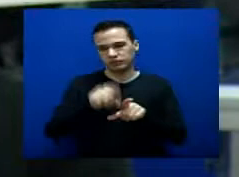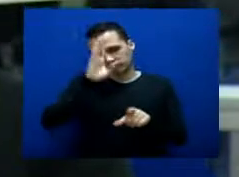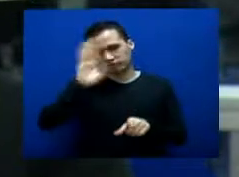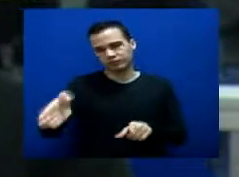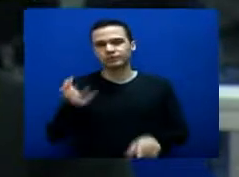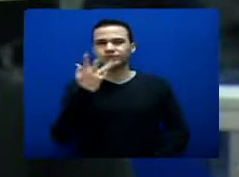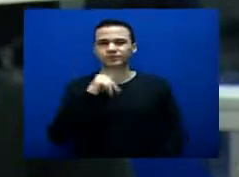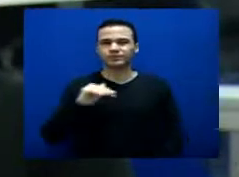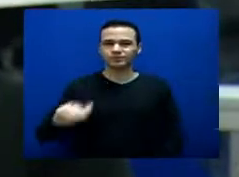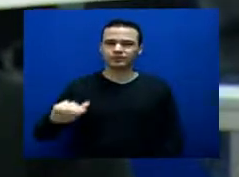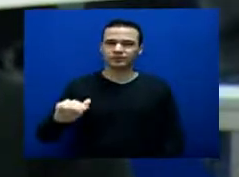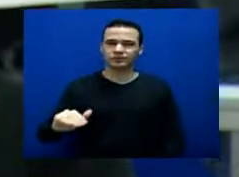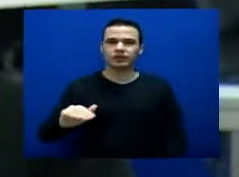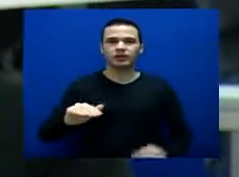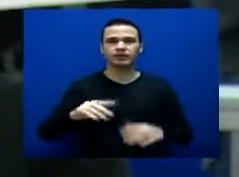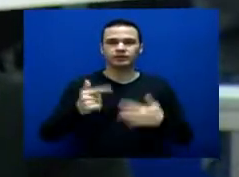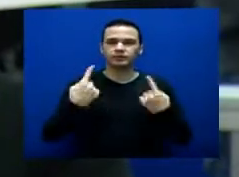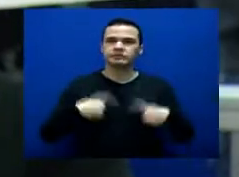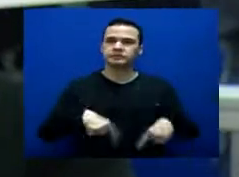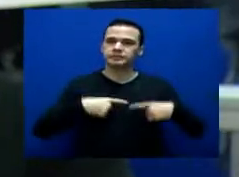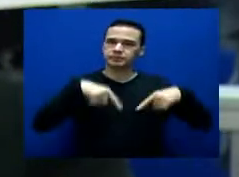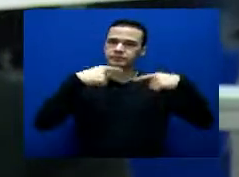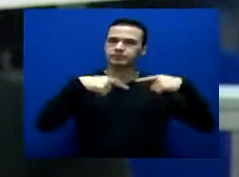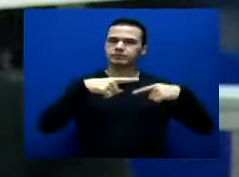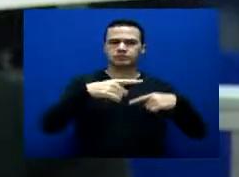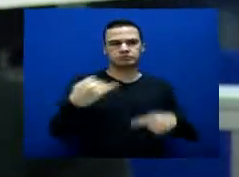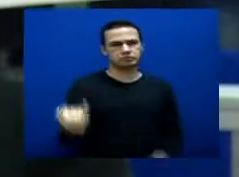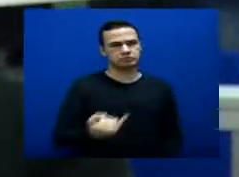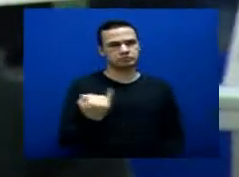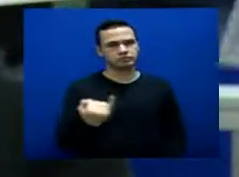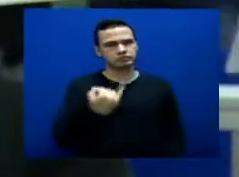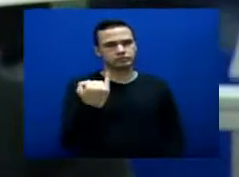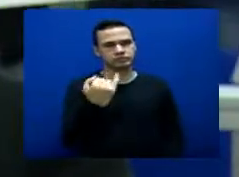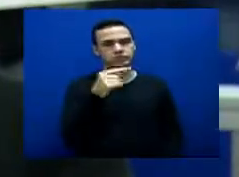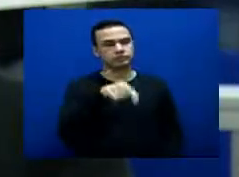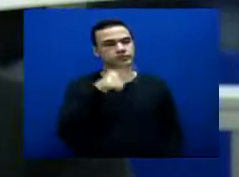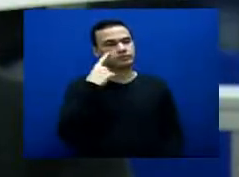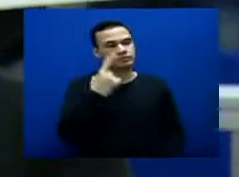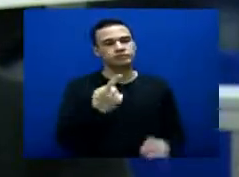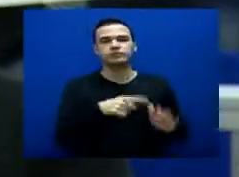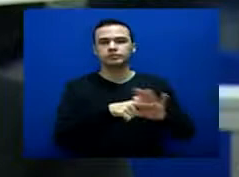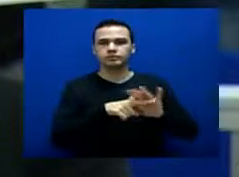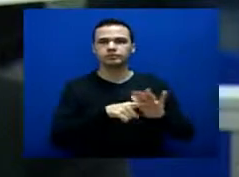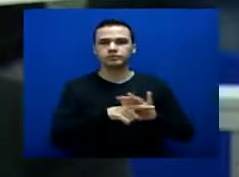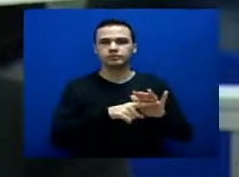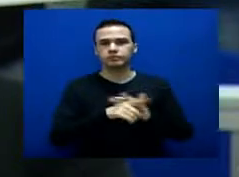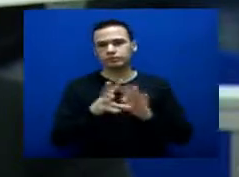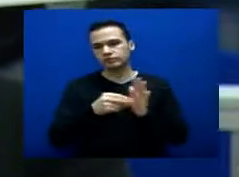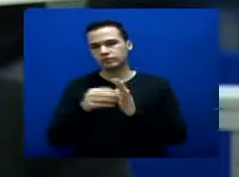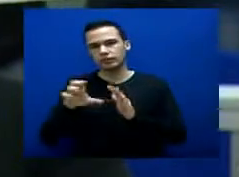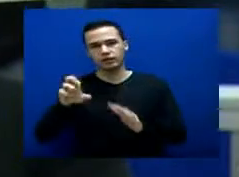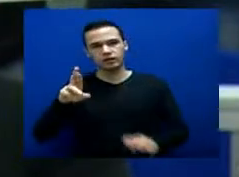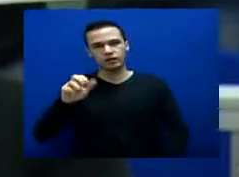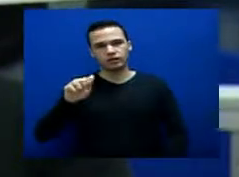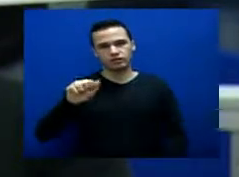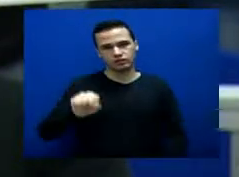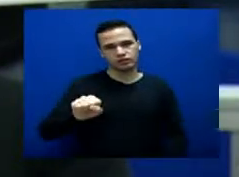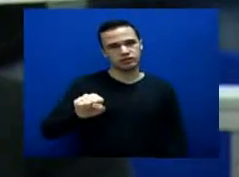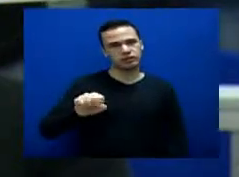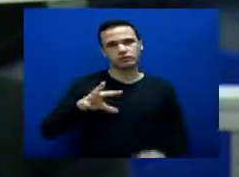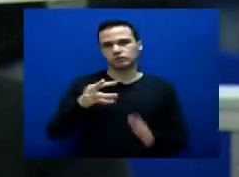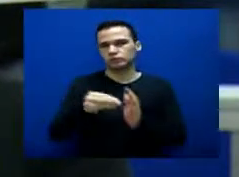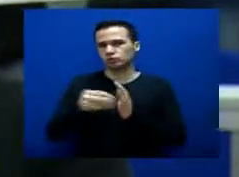as crianças. E foram debatidos temas importantíssimos e avaliadas as estruturas do CRAS, do CREA,